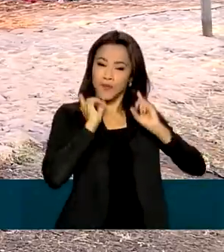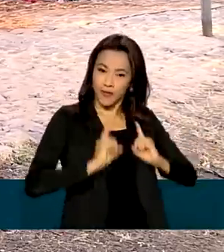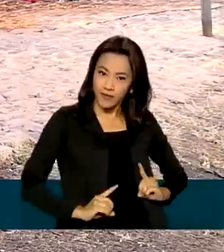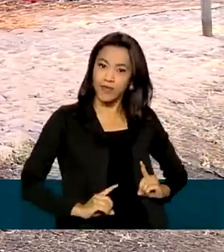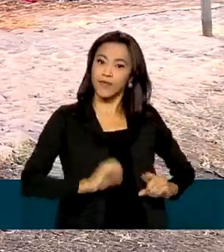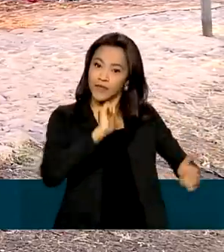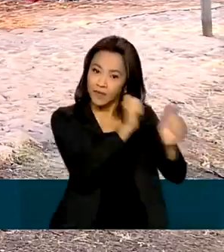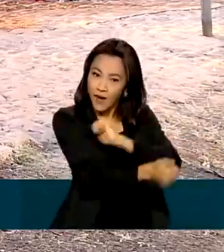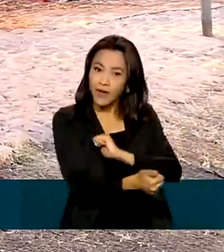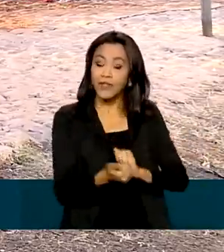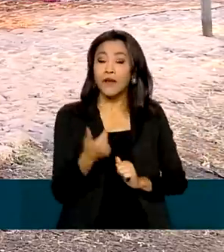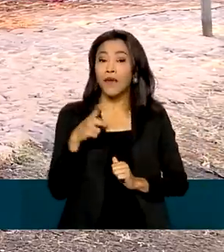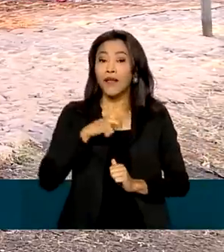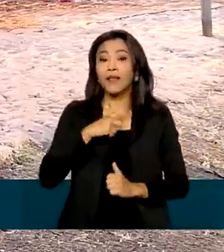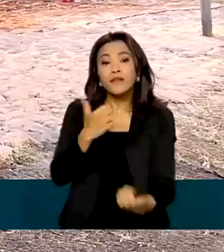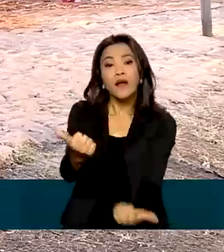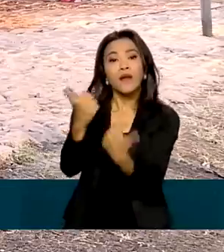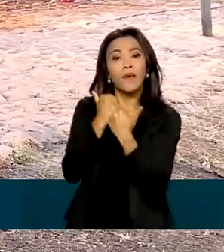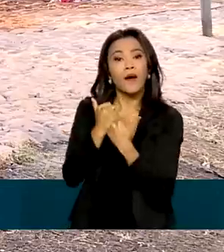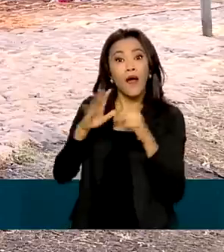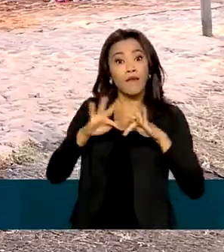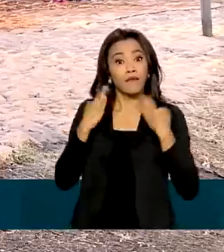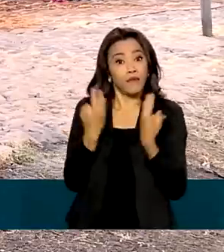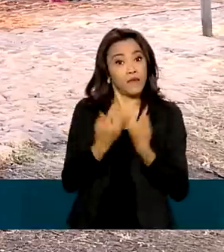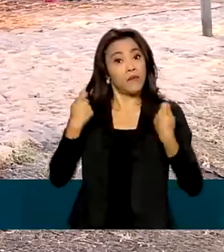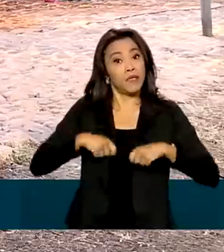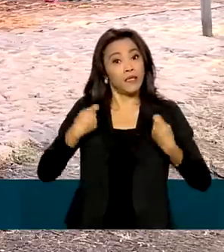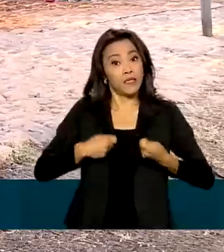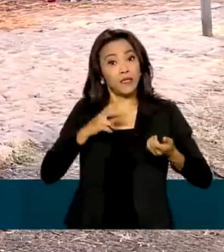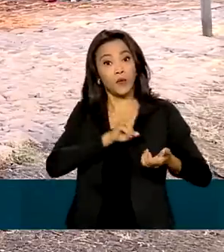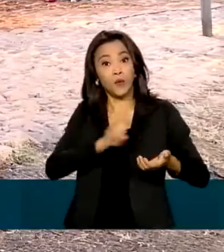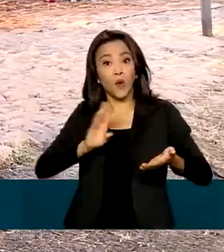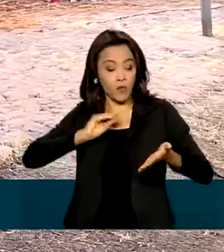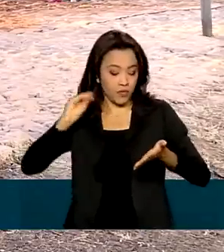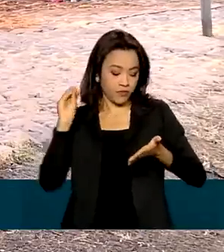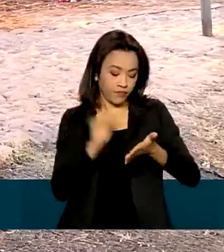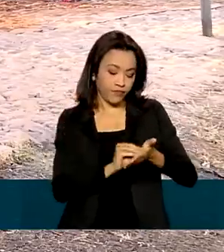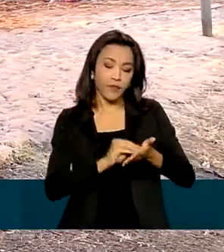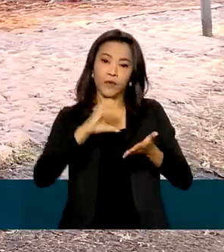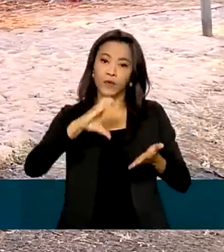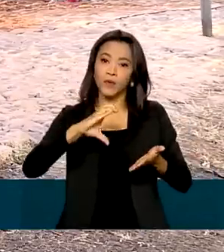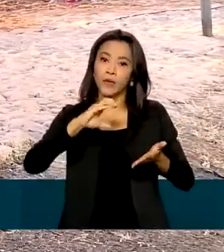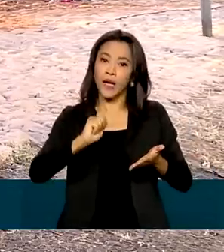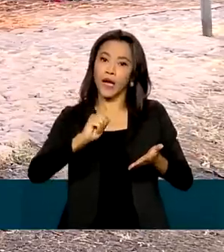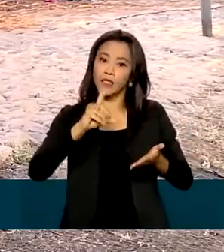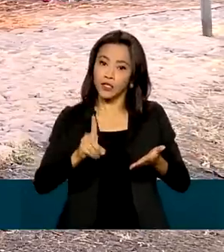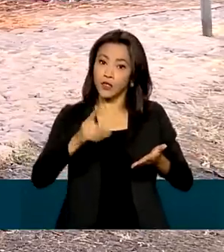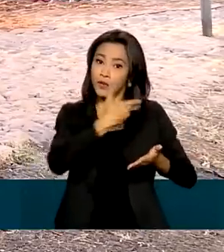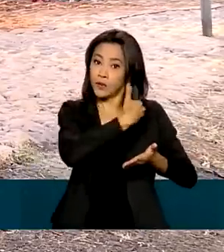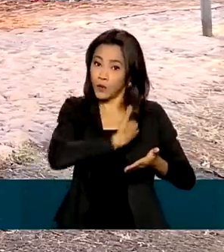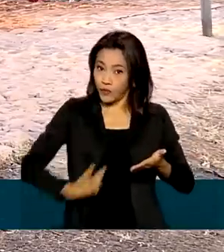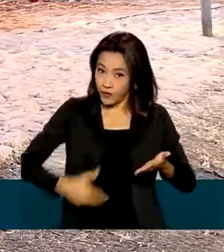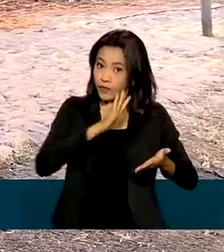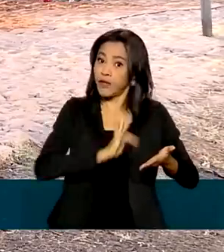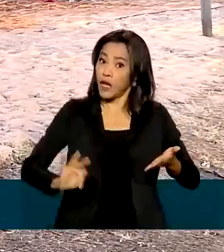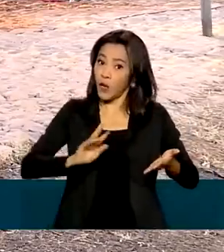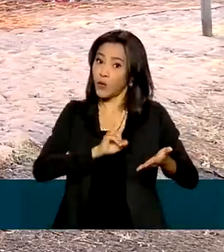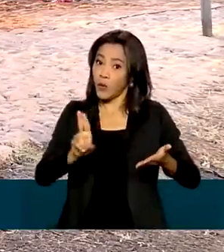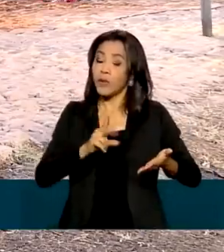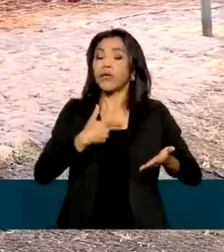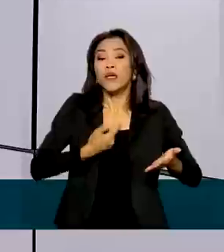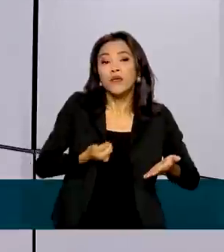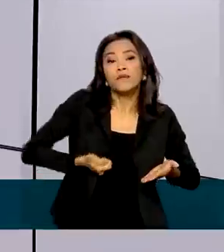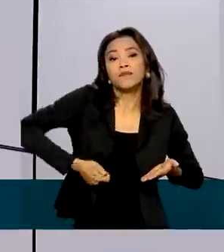Para contar com essa ajuda, a família precisa estar registrada no Cadastro Único do Governo Federal e também receber o